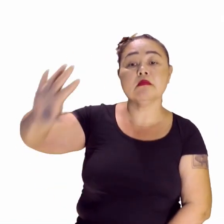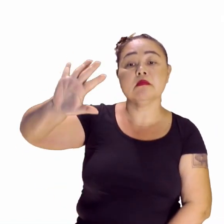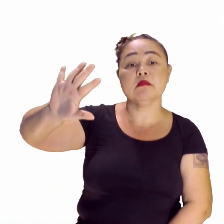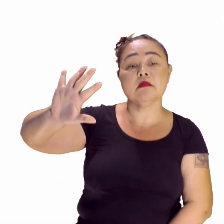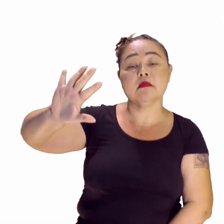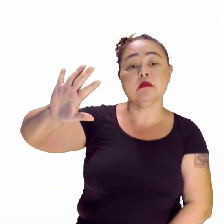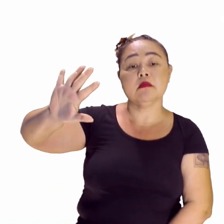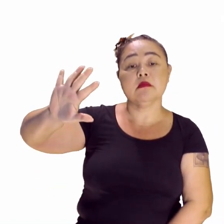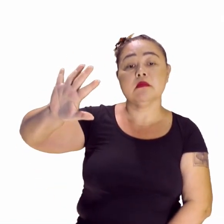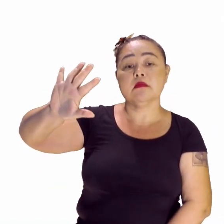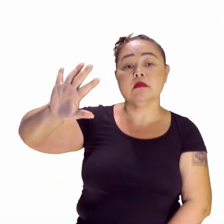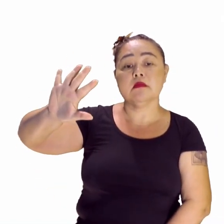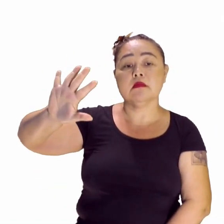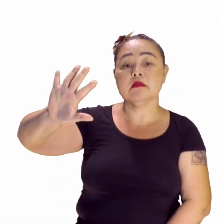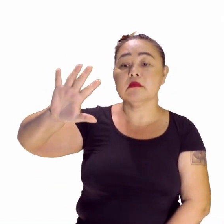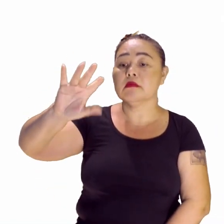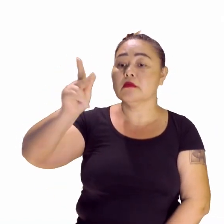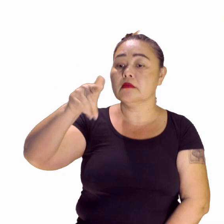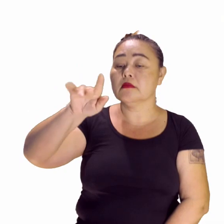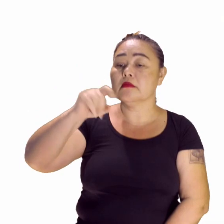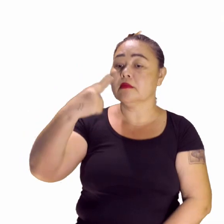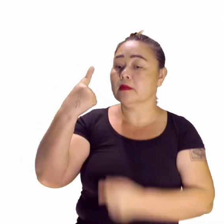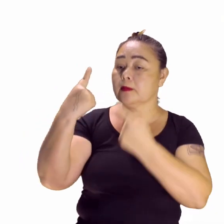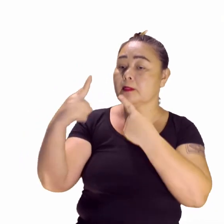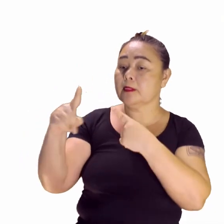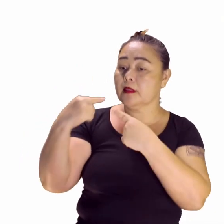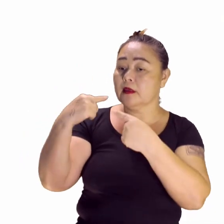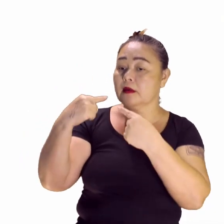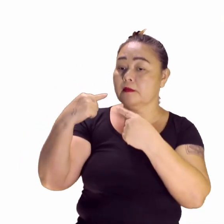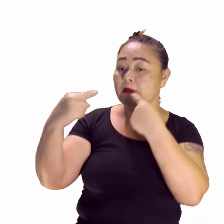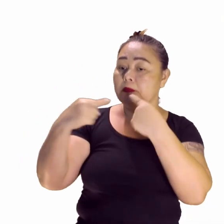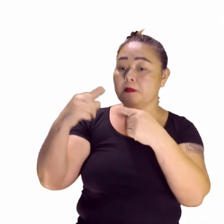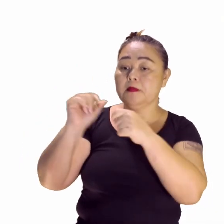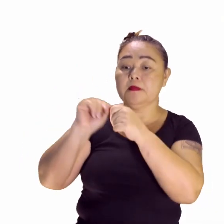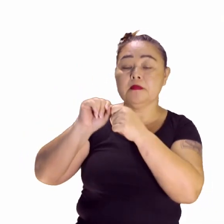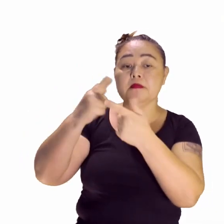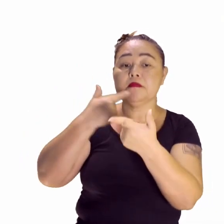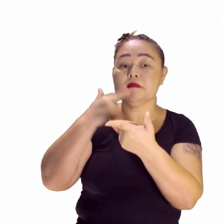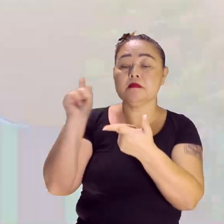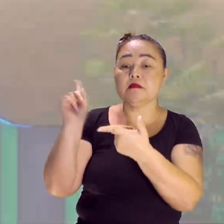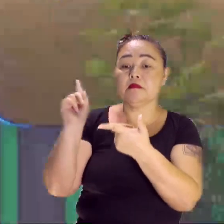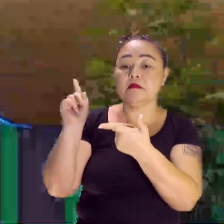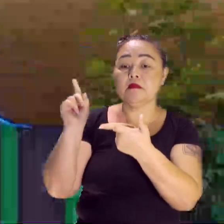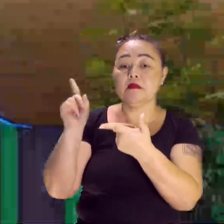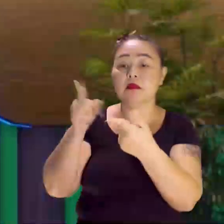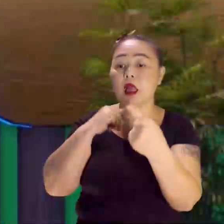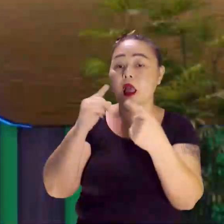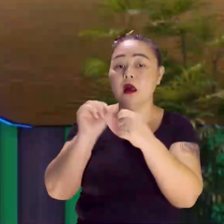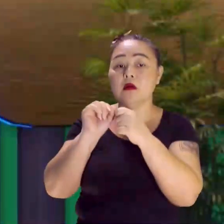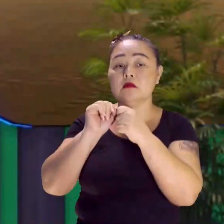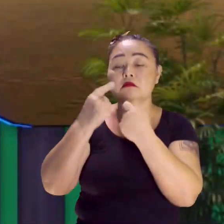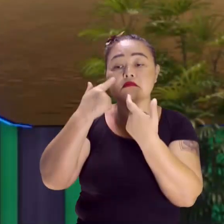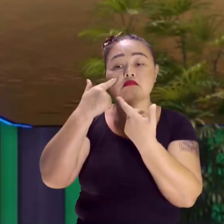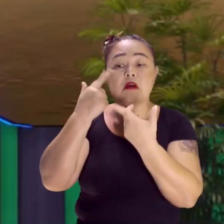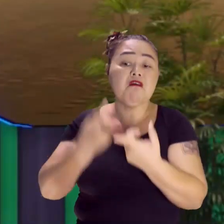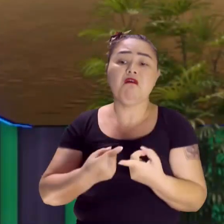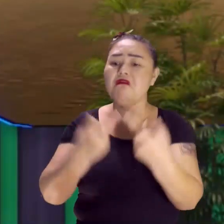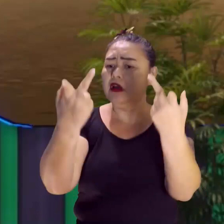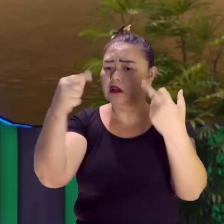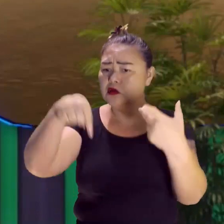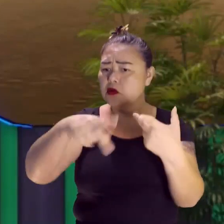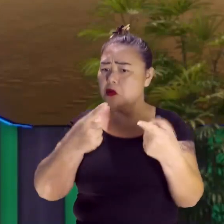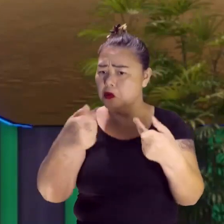faz uma charge crítica né dizendo que o que a gente fica como se estivesse vende-se tudo aqui